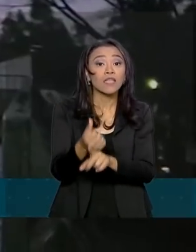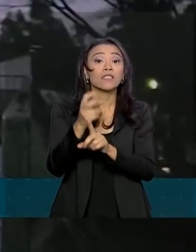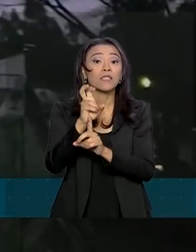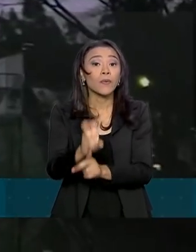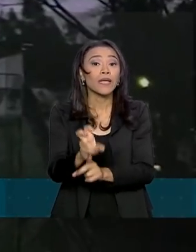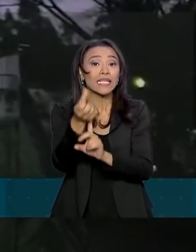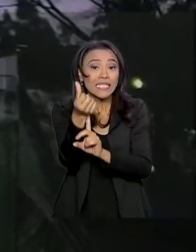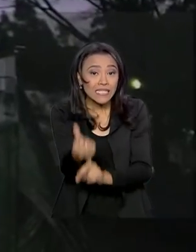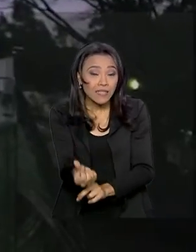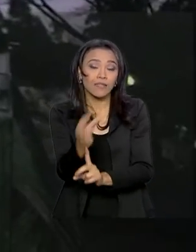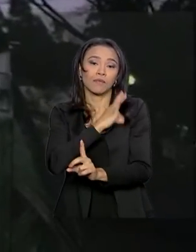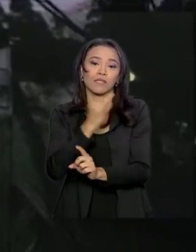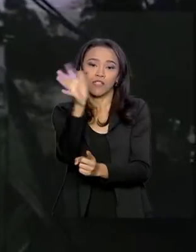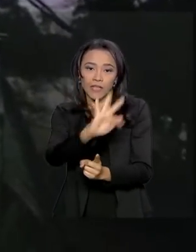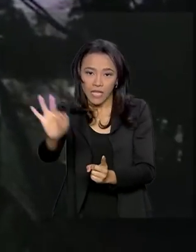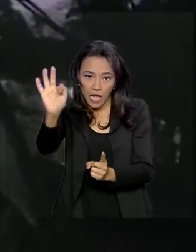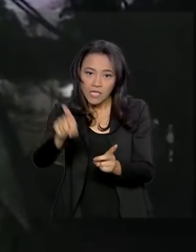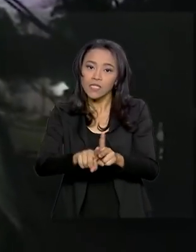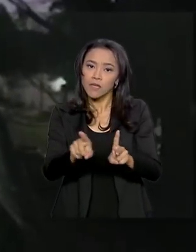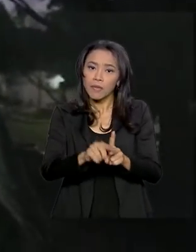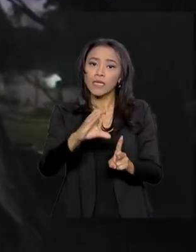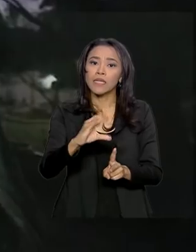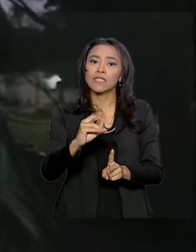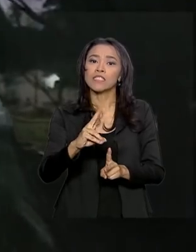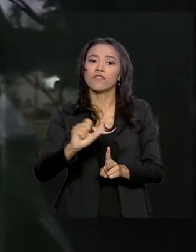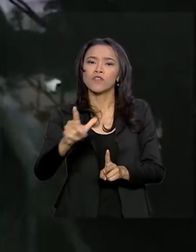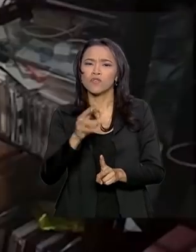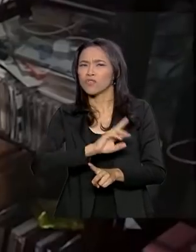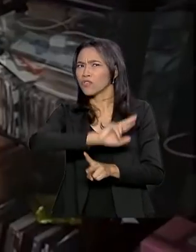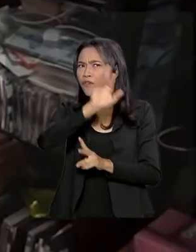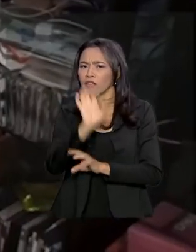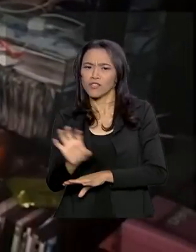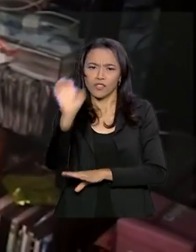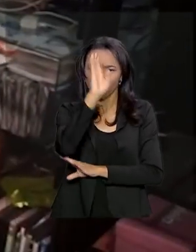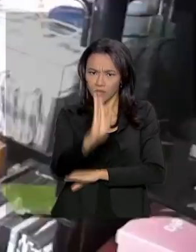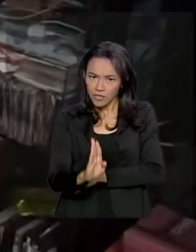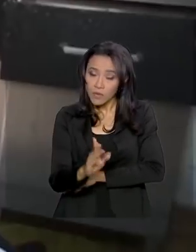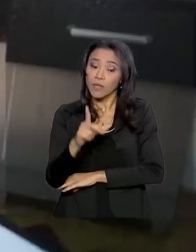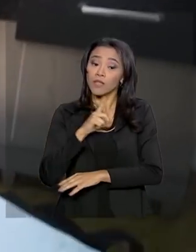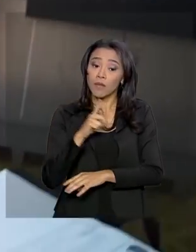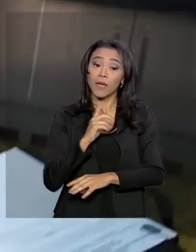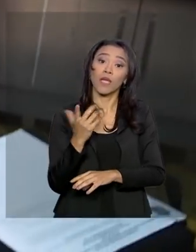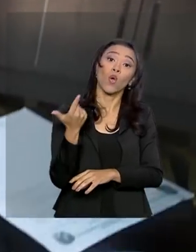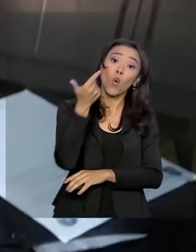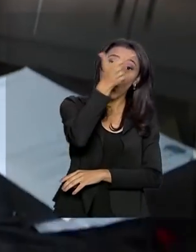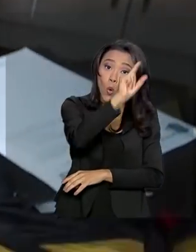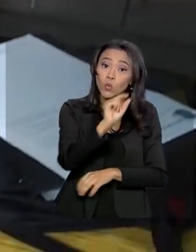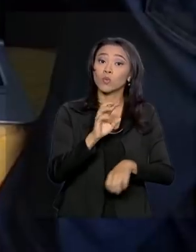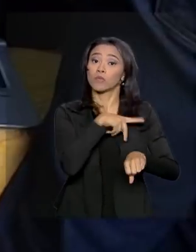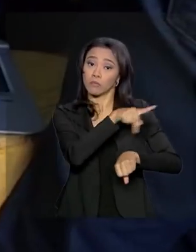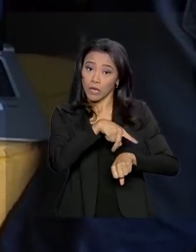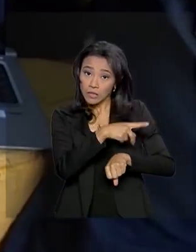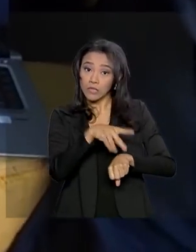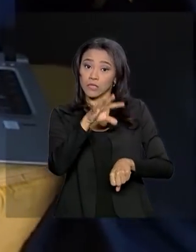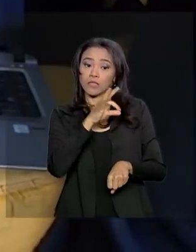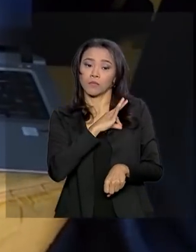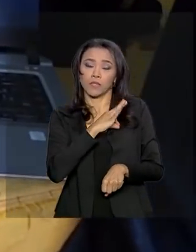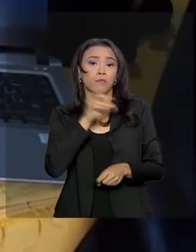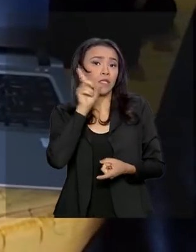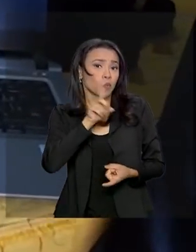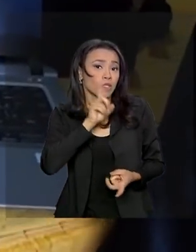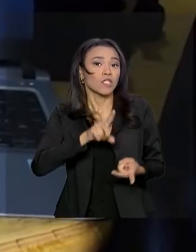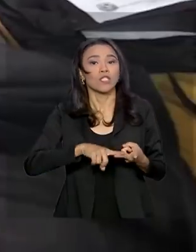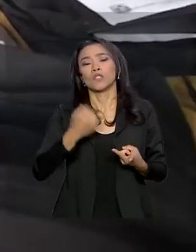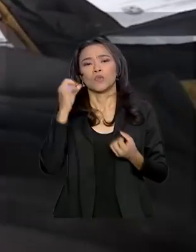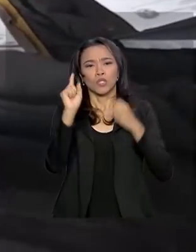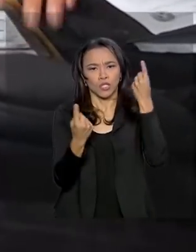policiais federais e civis de vários estados brasileiros, além de agentes de outros países, como Estados Unidos,